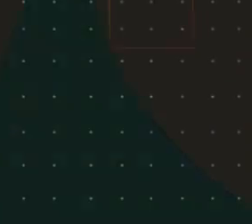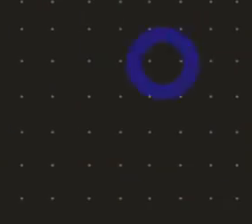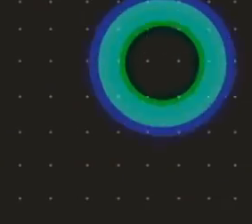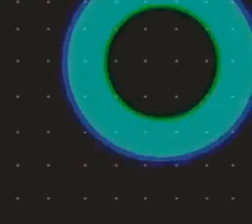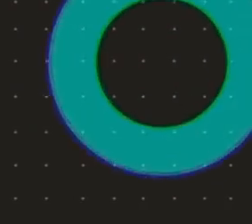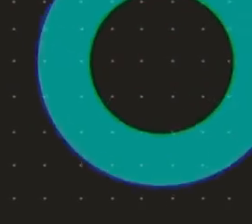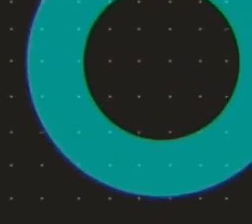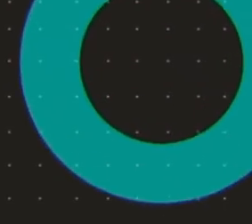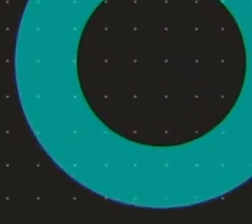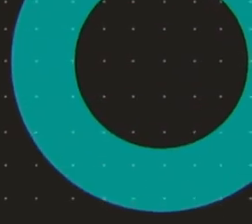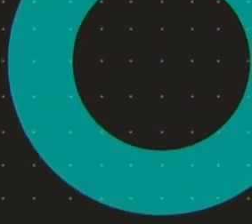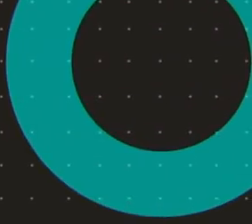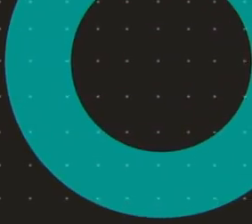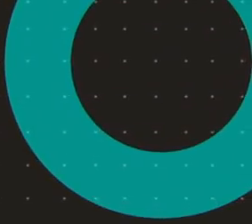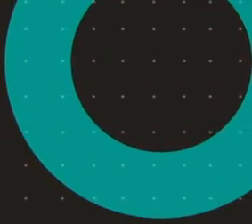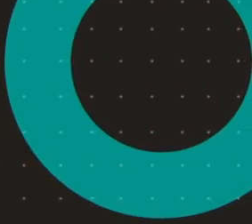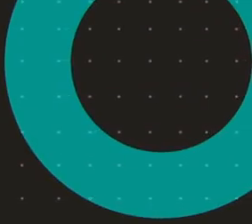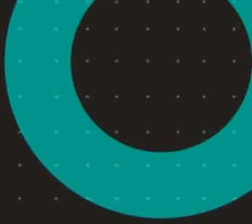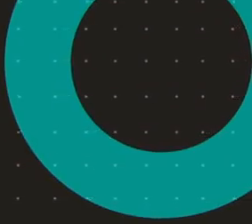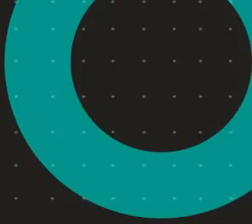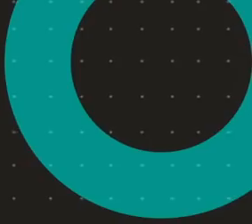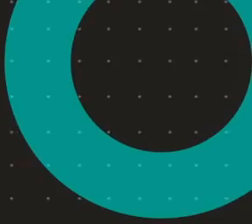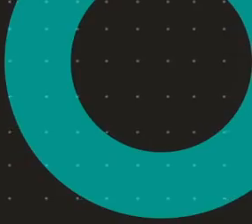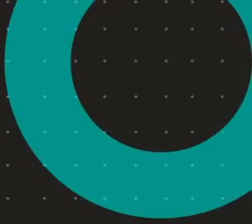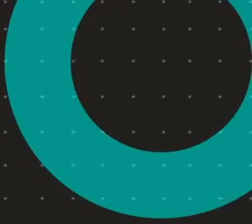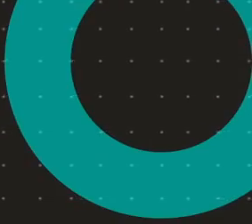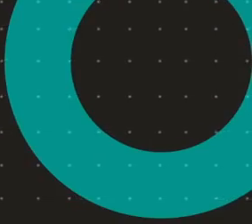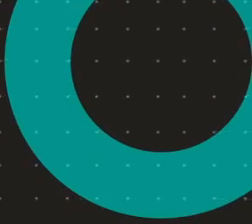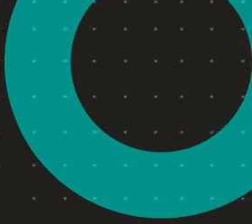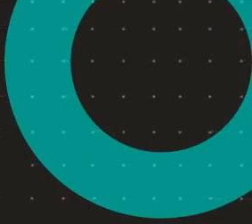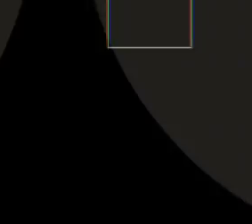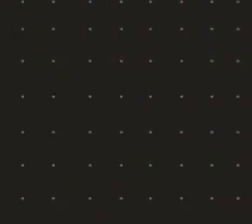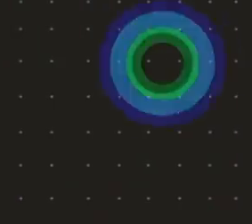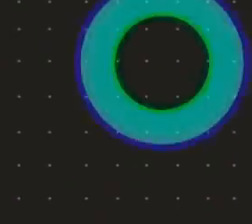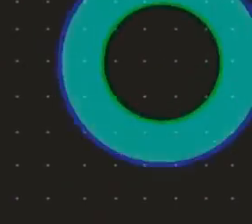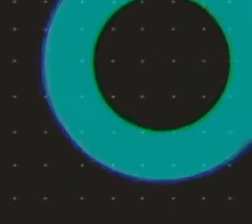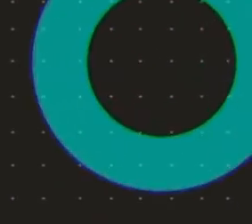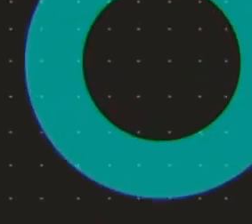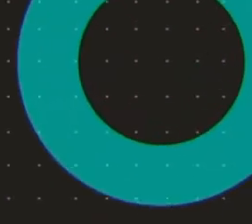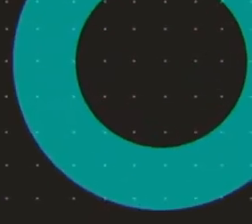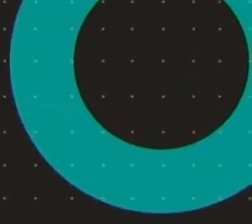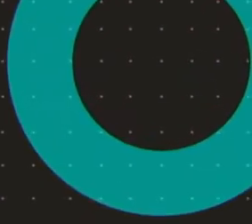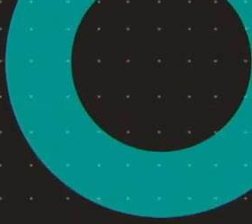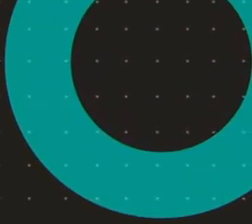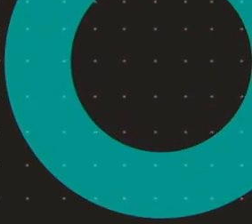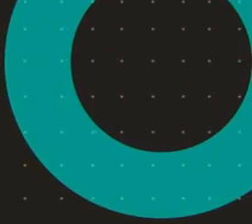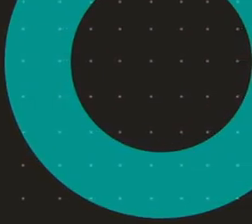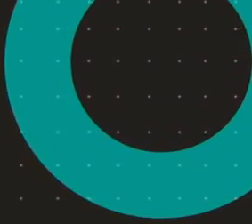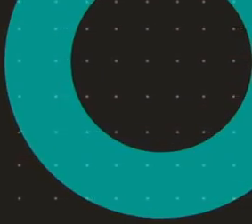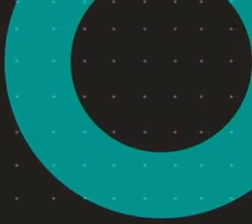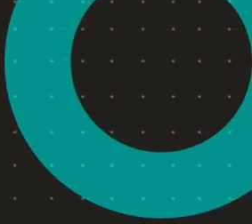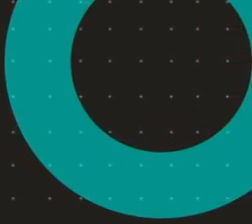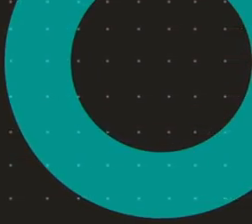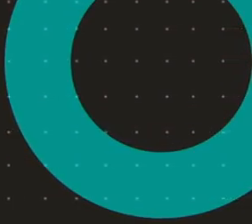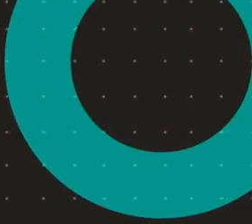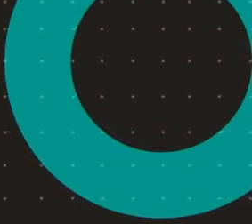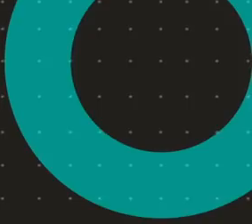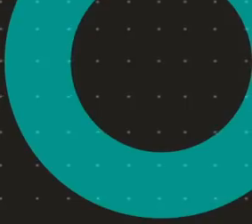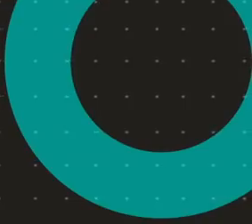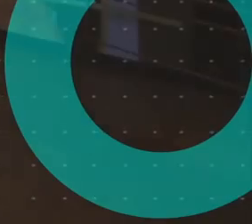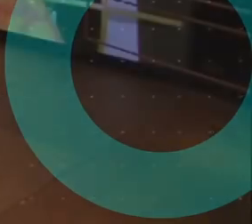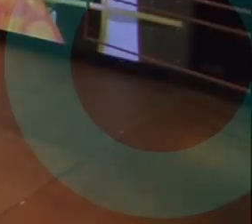Eu, Clarice Lispector, que você preparou aí ao longo de mais de 2 anos, mas a gente vai falar sobre isso no próximo bloco. A